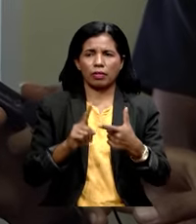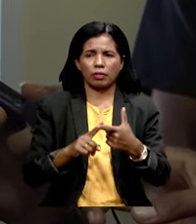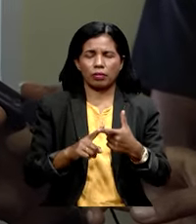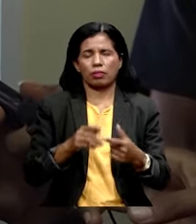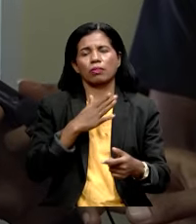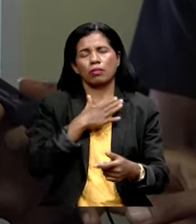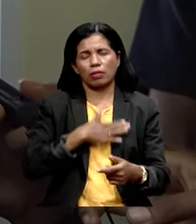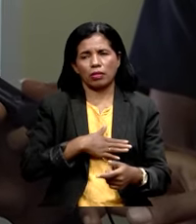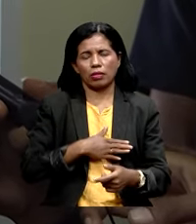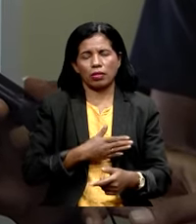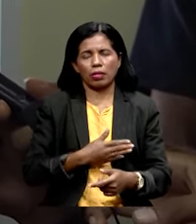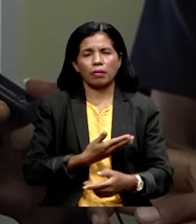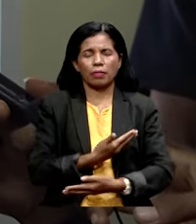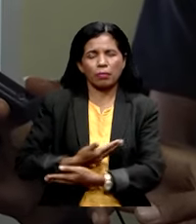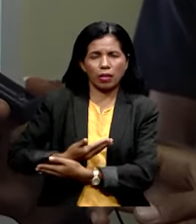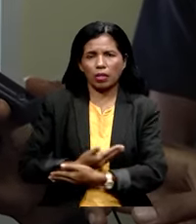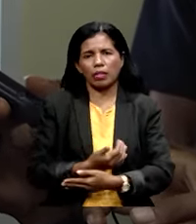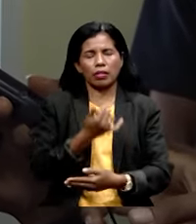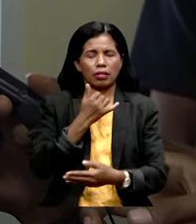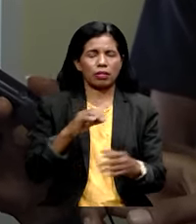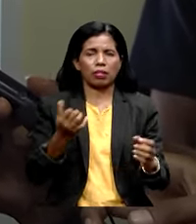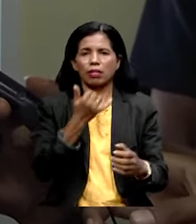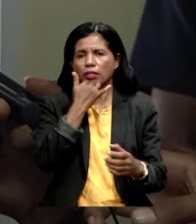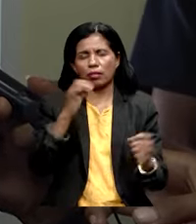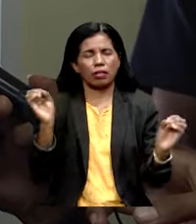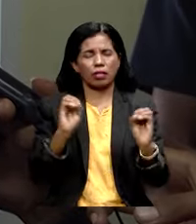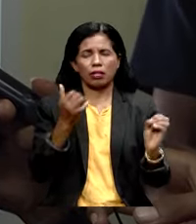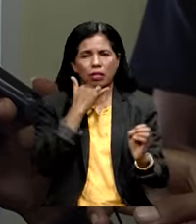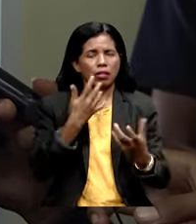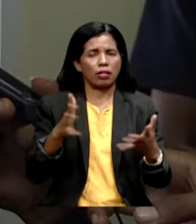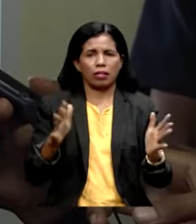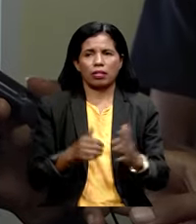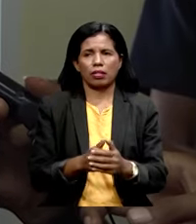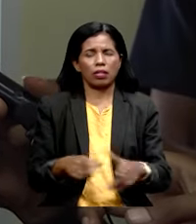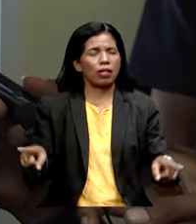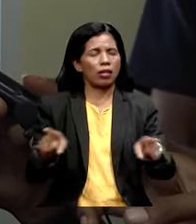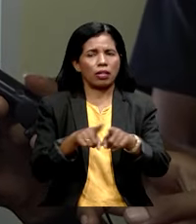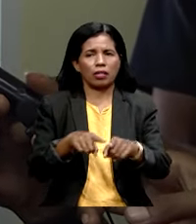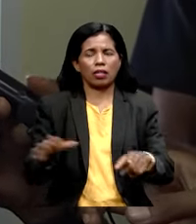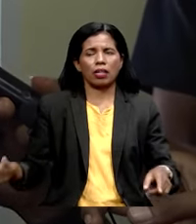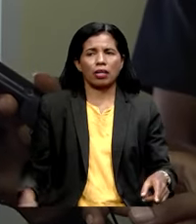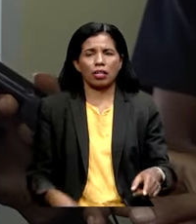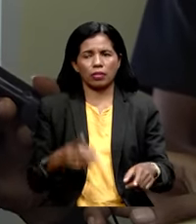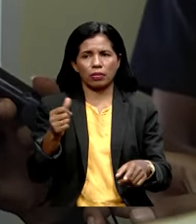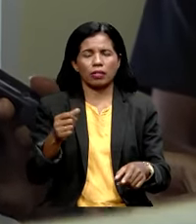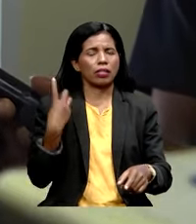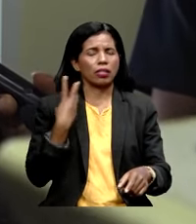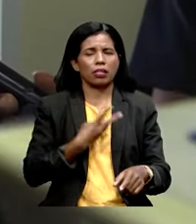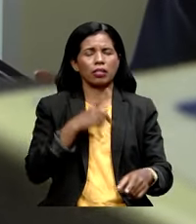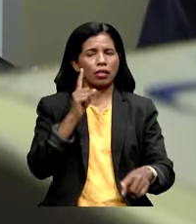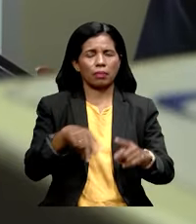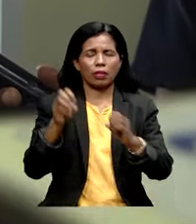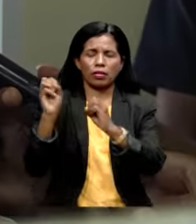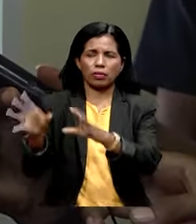Coitado, Juan ide inocente los, né? Né, los en esa be a su Juan ide acá, a su Juan ide morola, bel soy el virus, no,